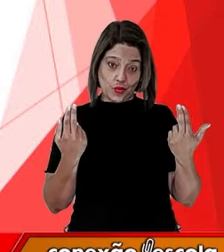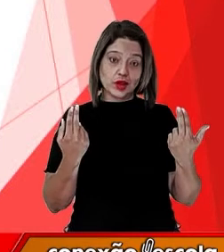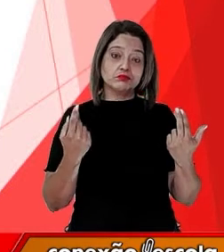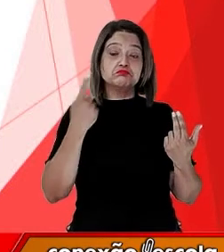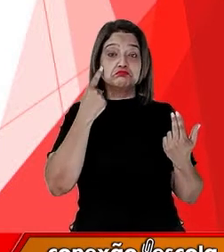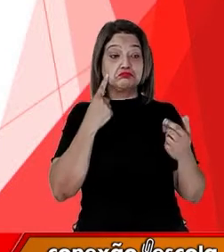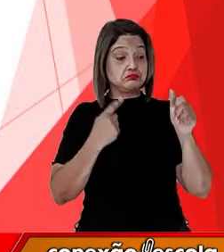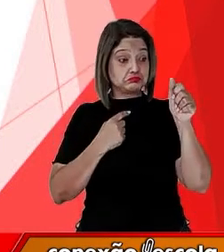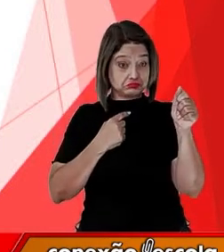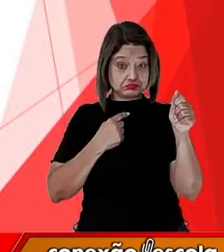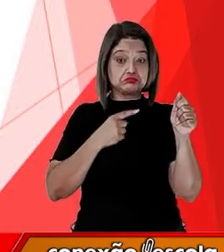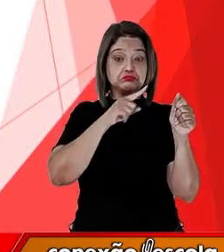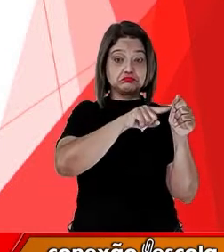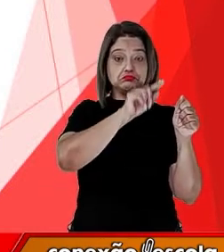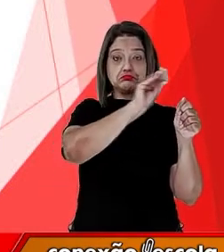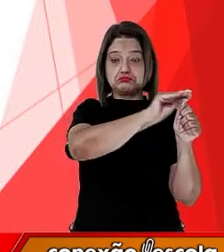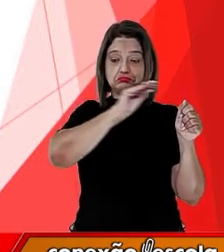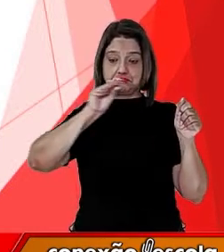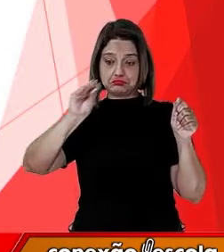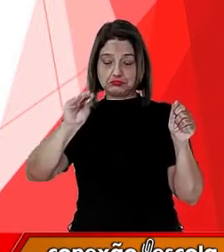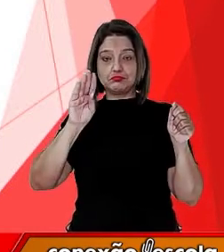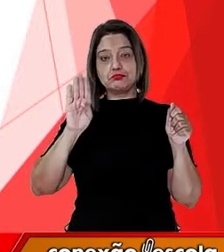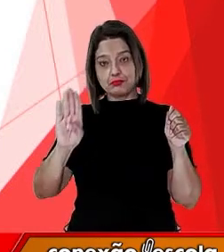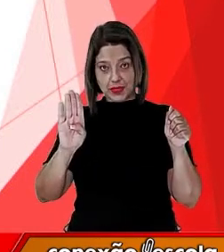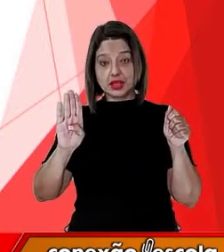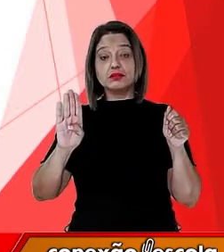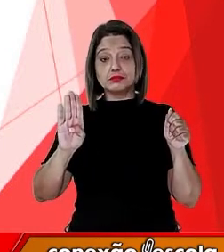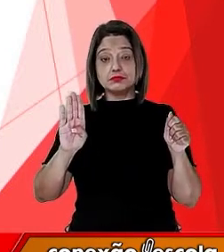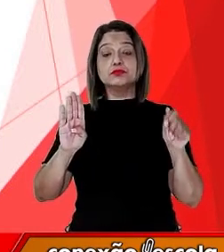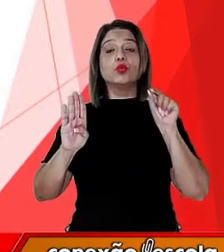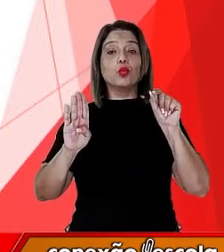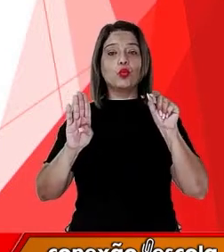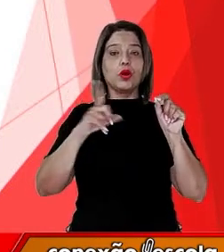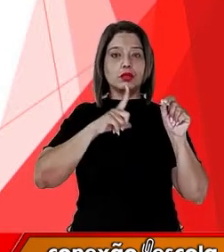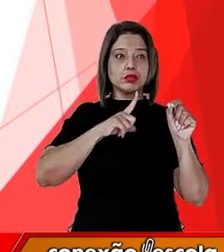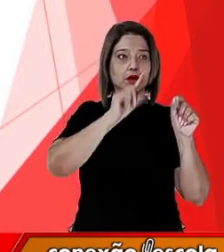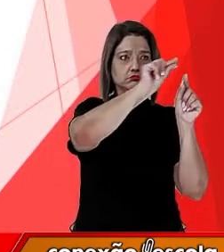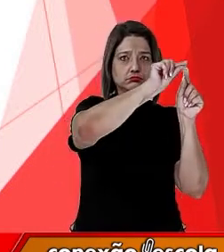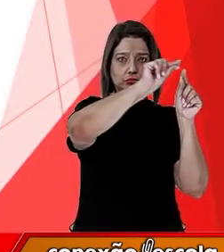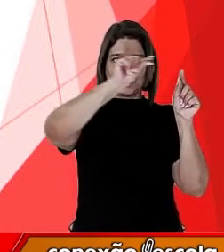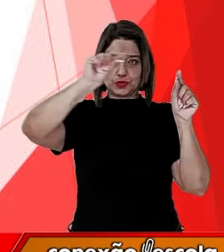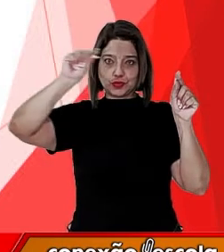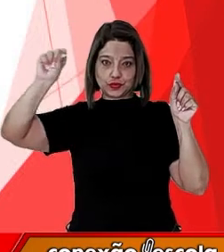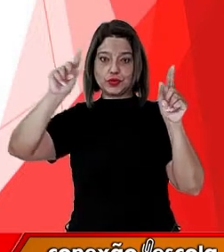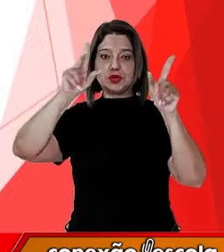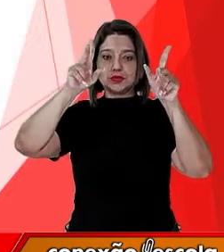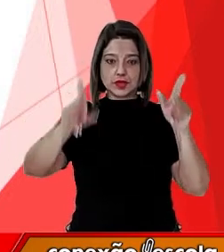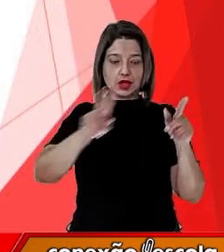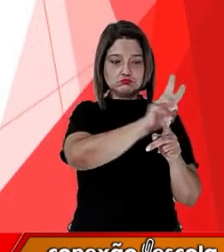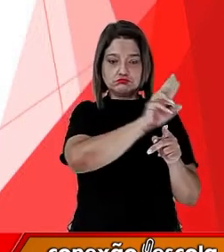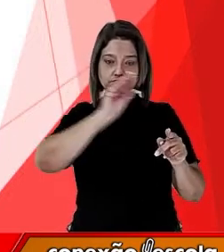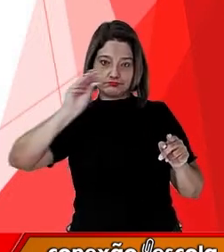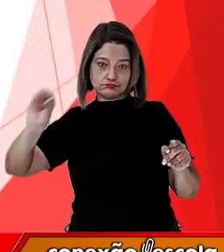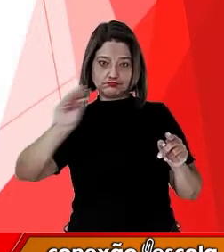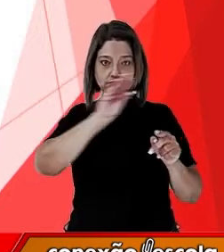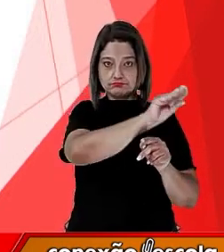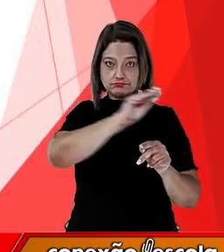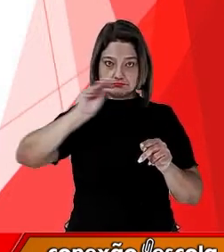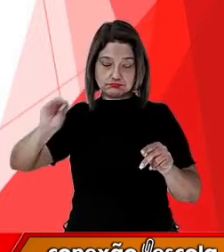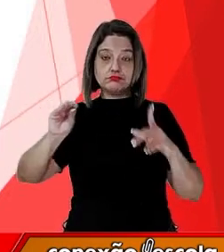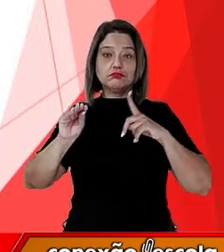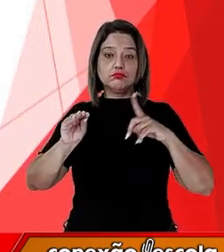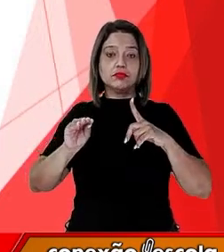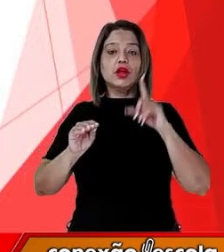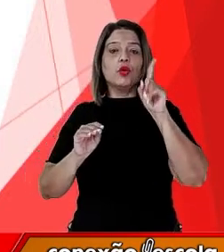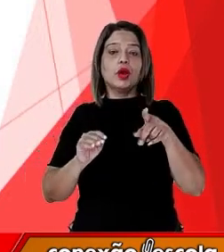A foi transladada para a figura B no sentido horizontal e orientado por 7